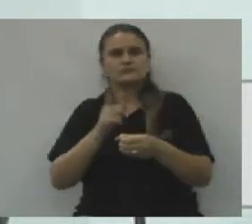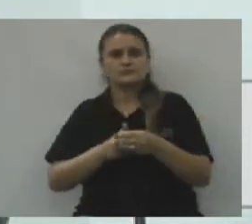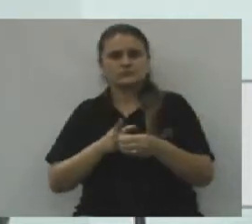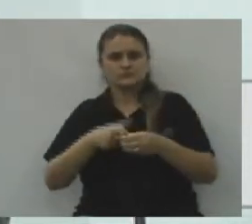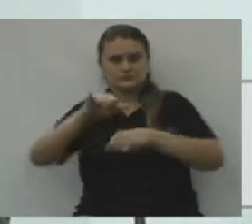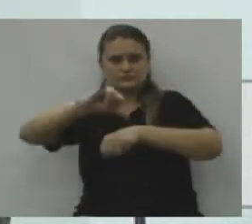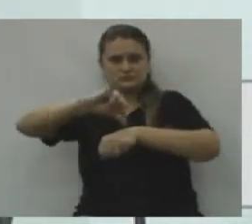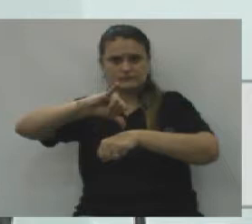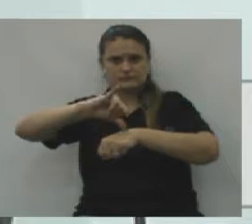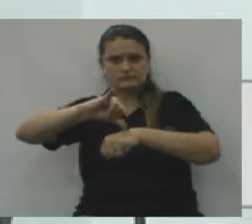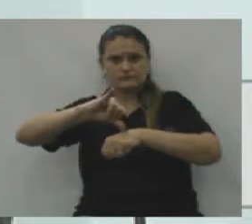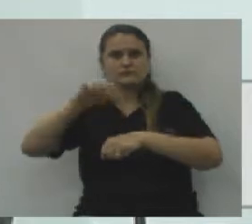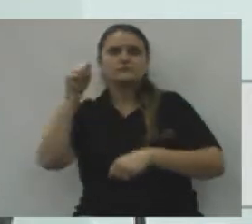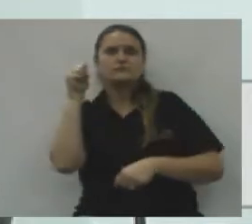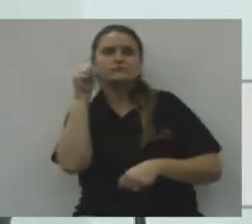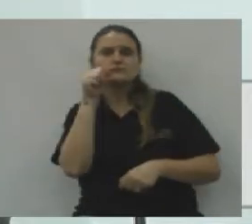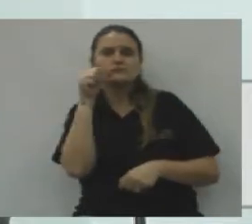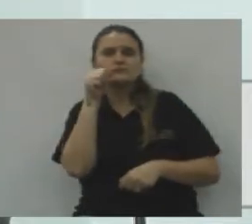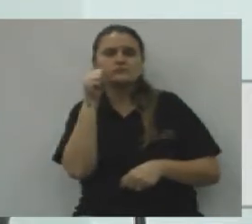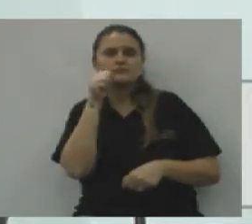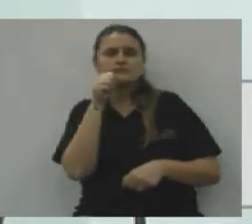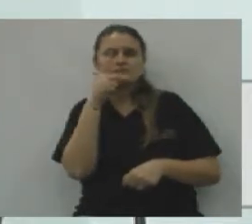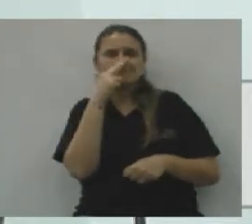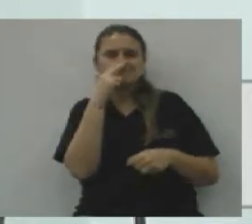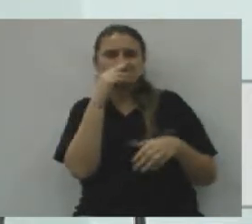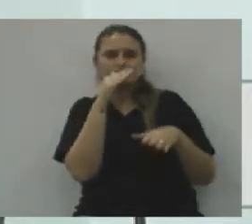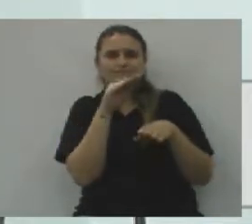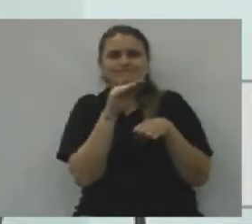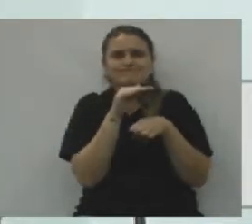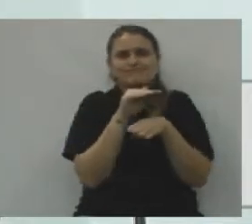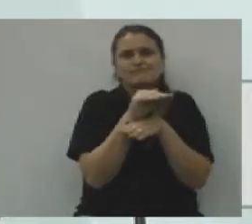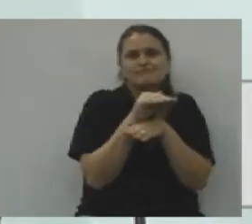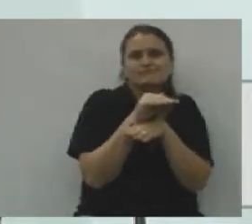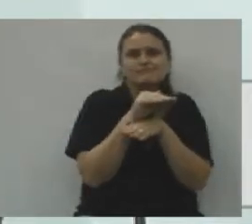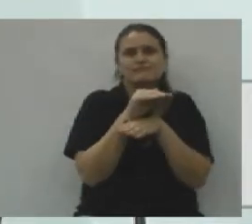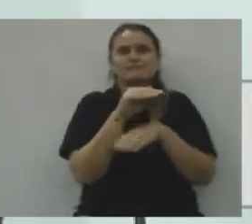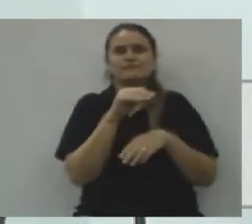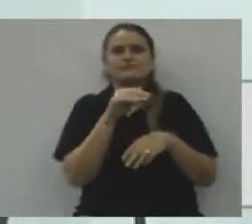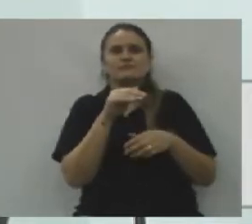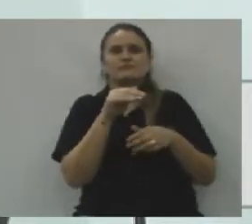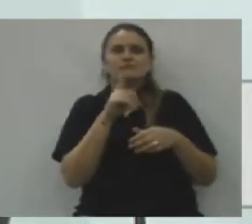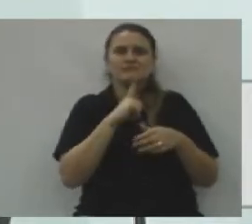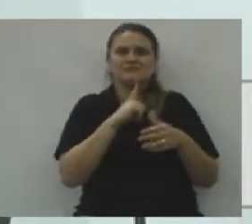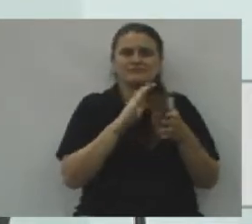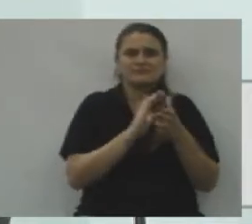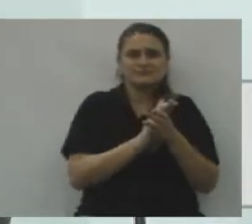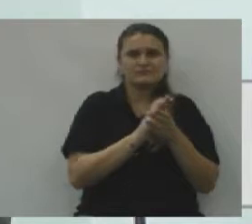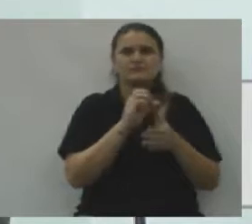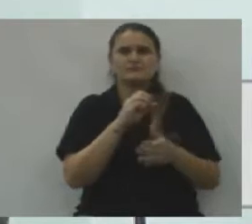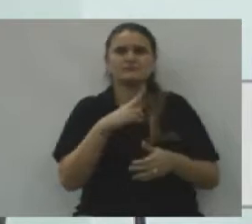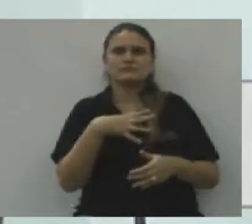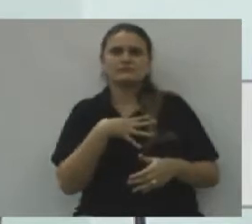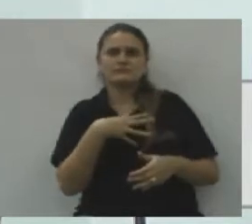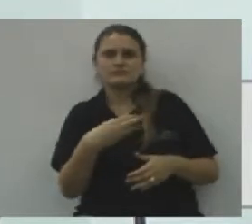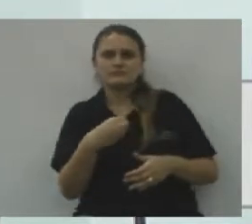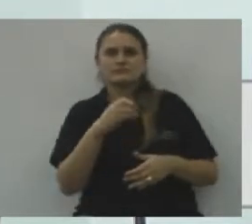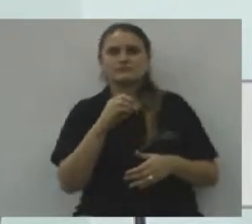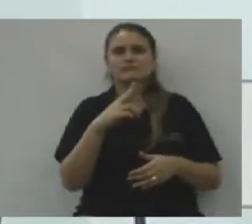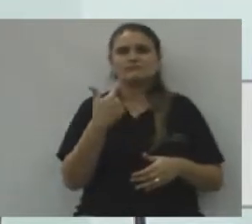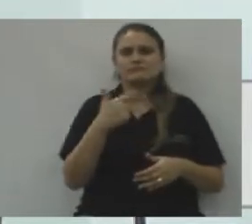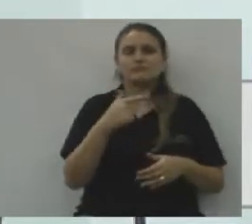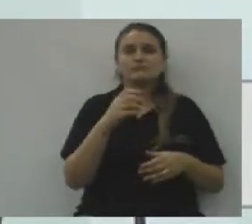da situação de mulher que acaba se submetendo a um relacionamento com ou sem filhos, mas especialmente na situação